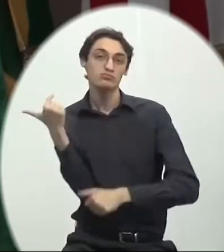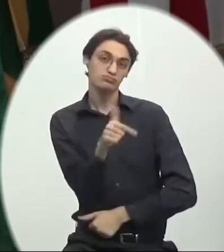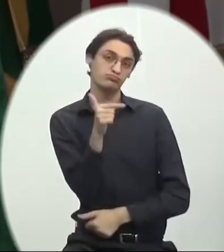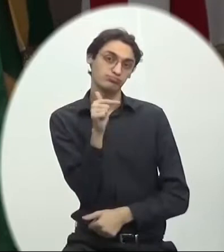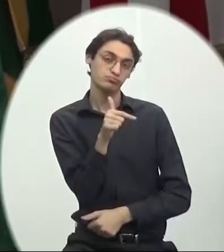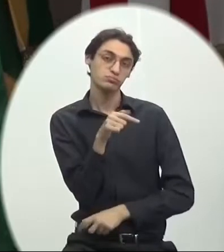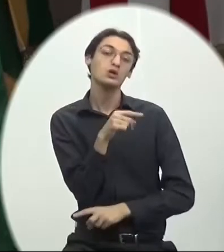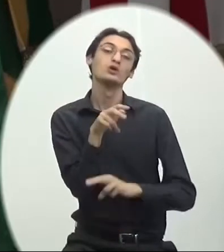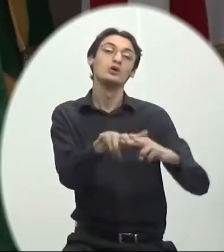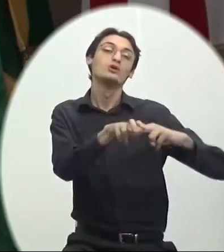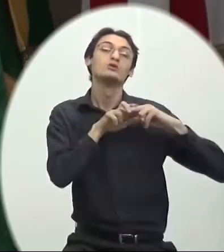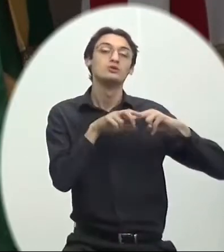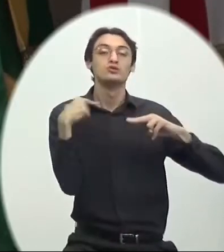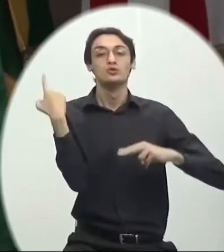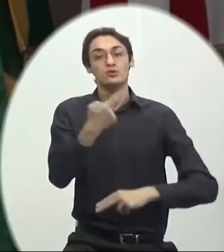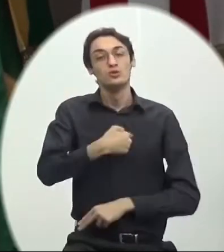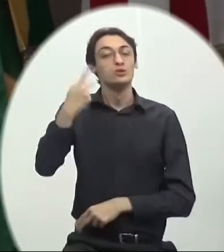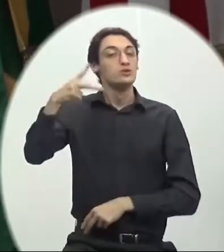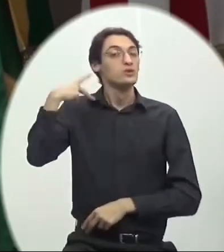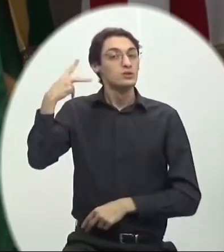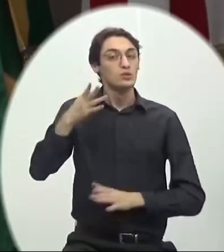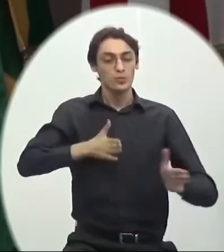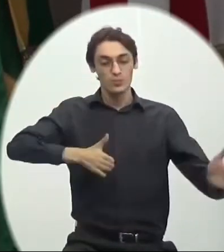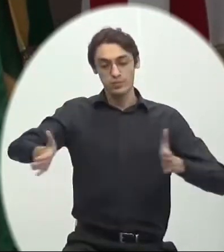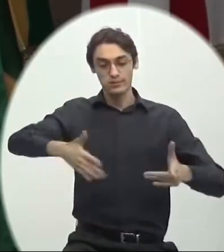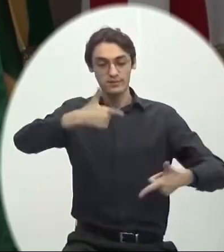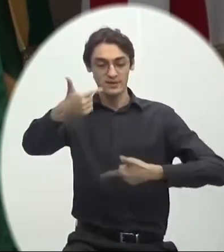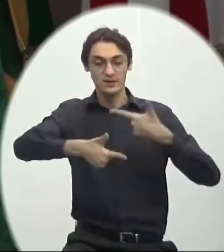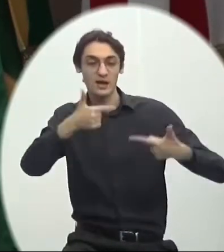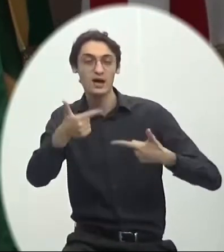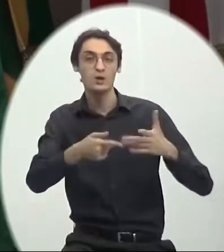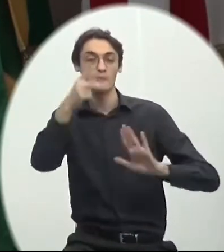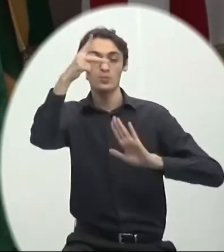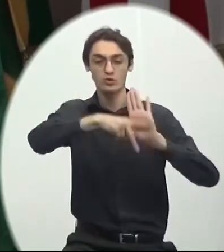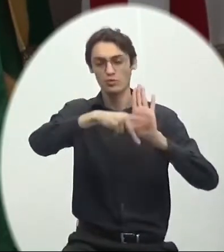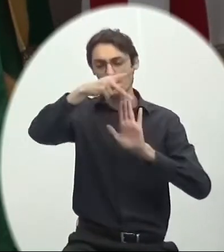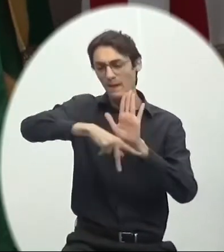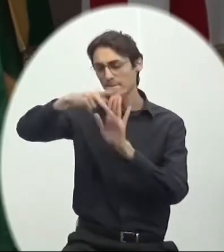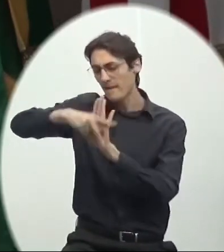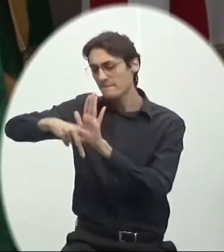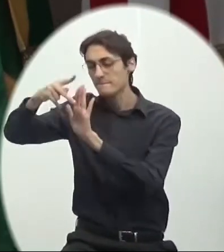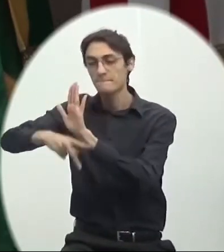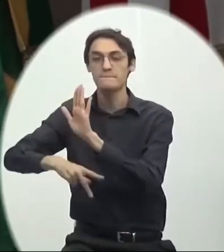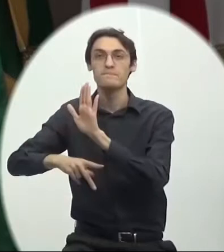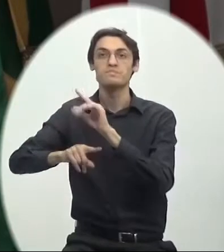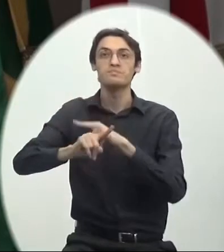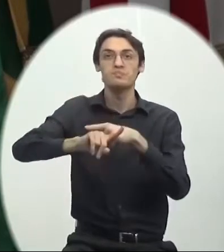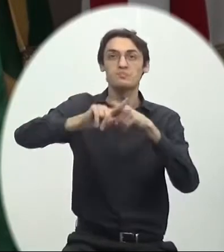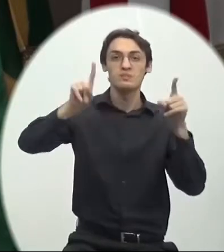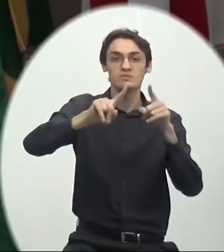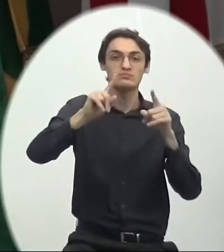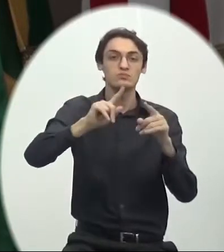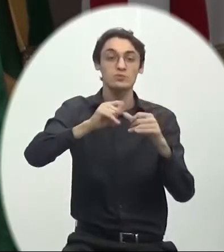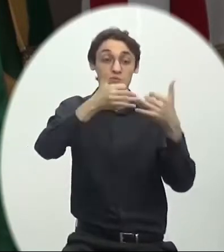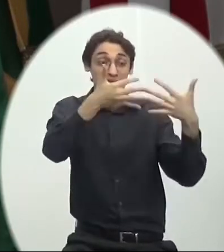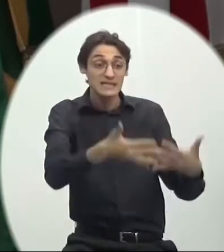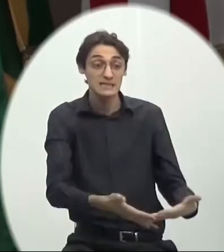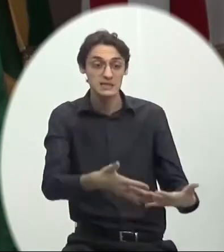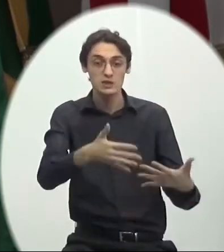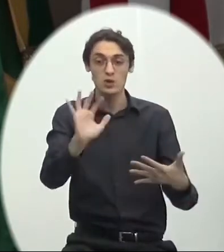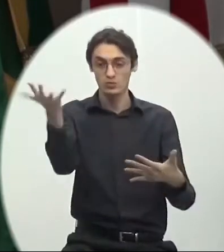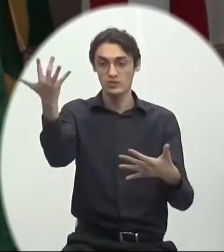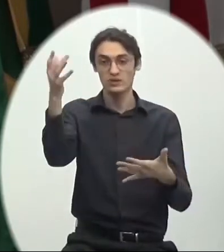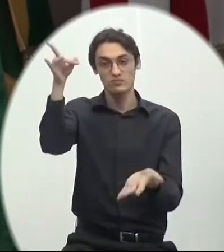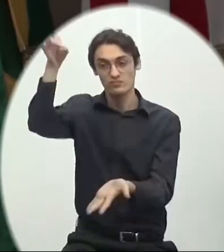nós, vereadores, aprovamos durante toda a legislatura projetos sem essa estimativa de impacto. Agora,